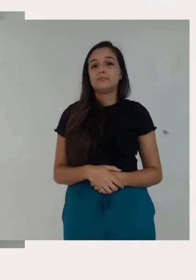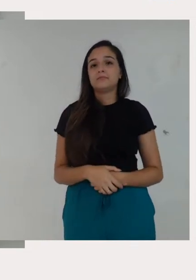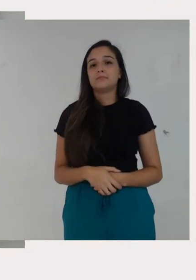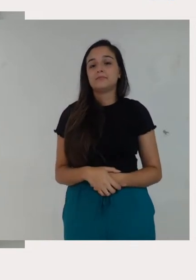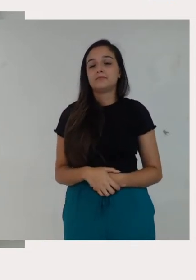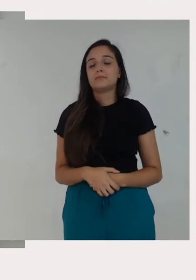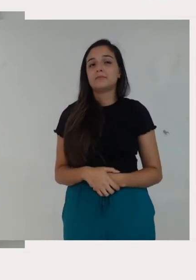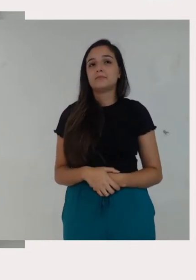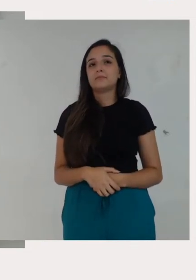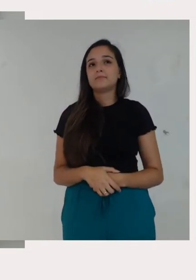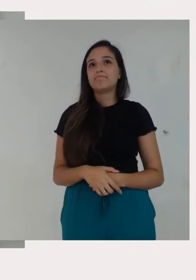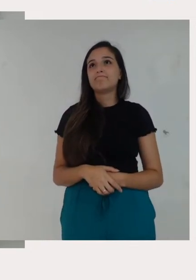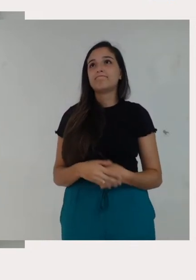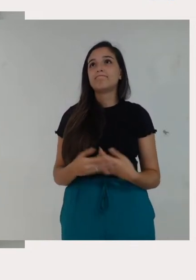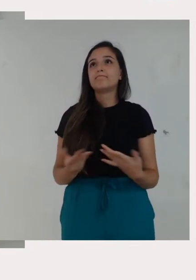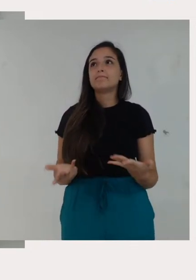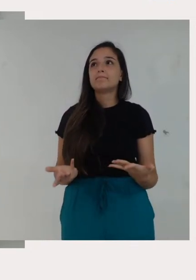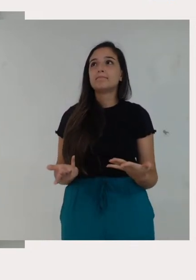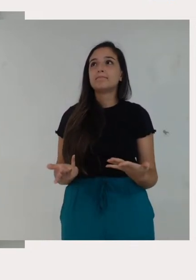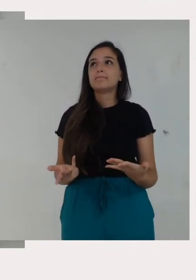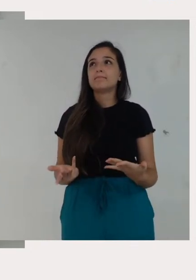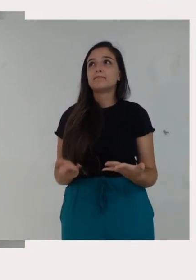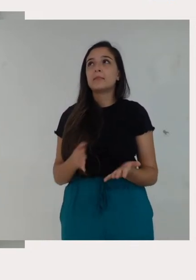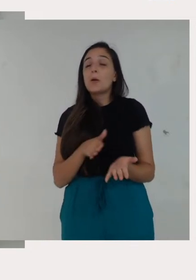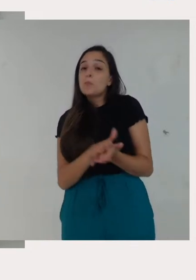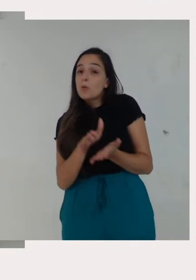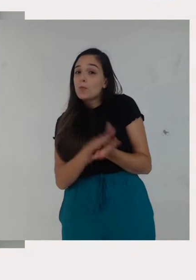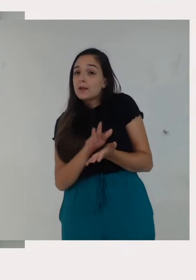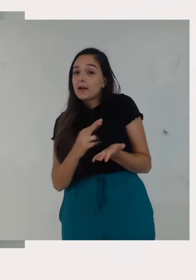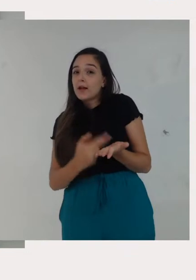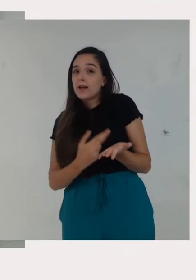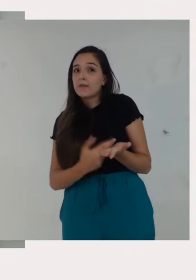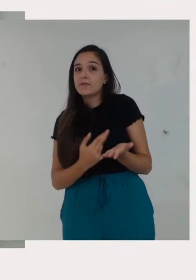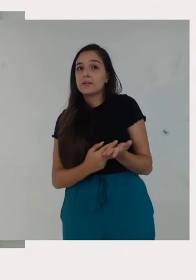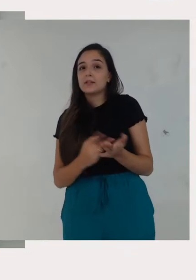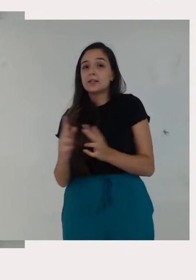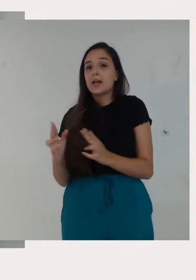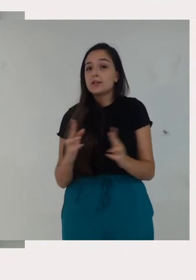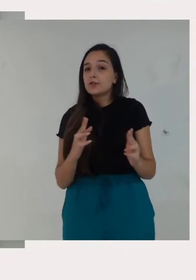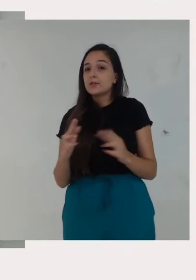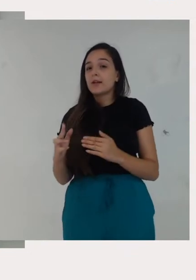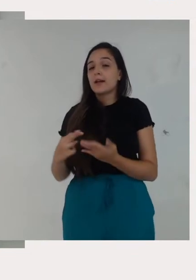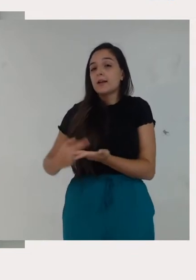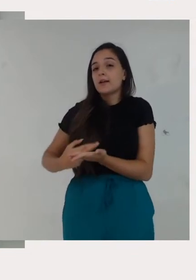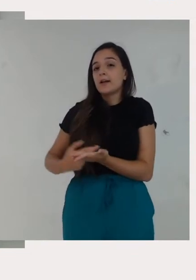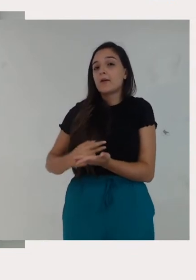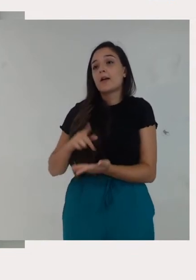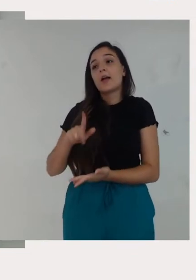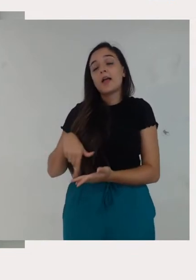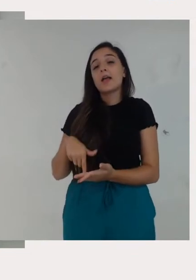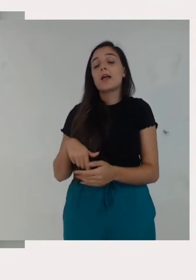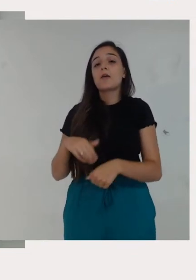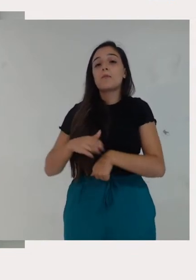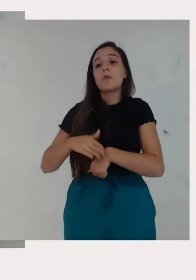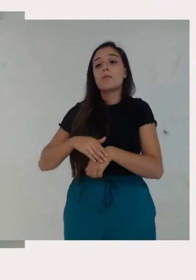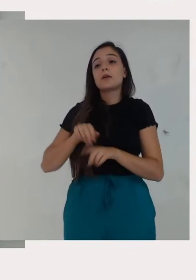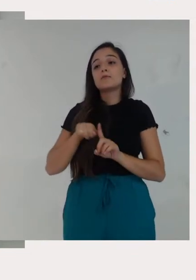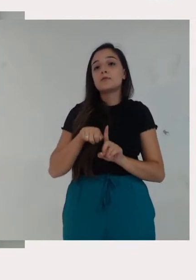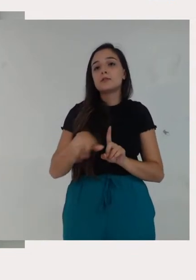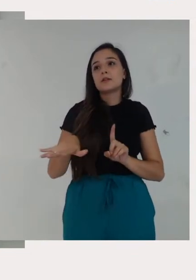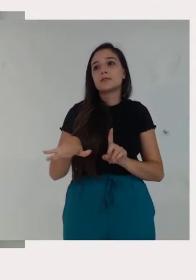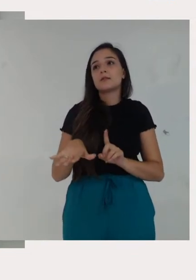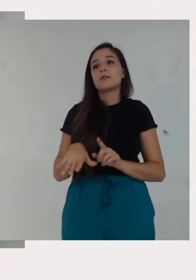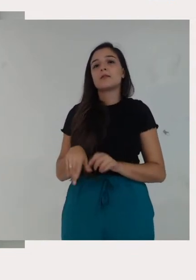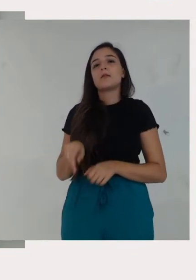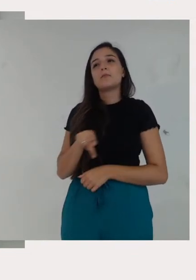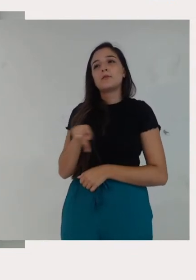É uma forma publicar a revista, editar, é um projeto de extensão. A professora Silvana